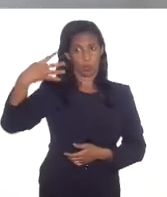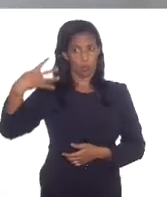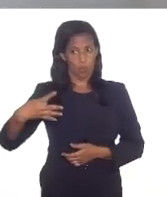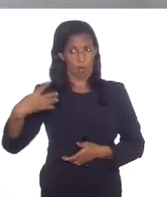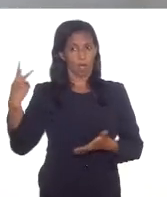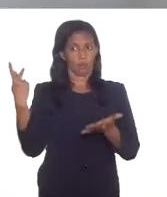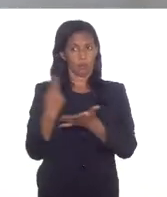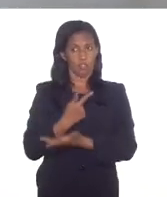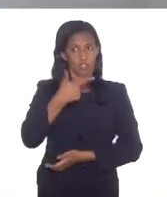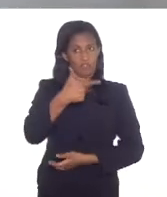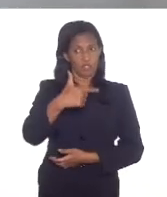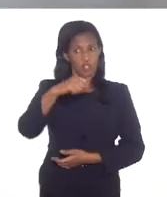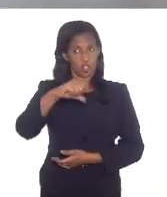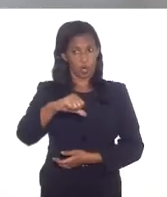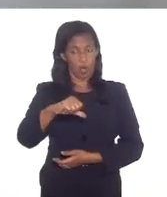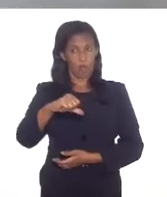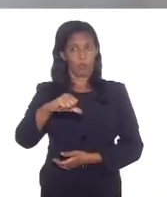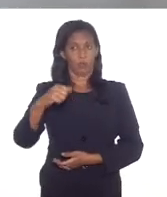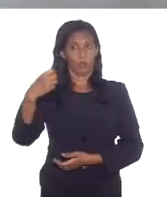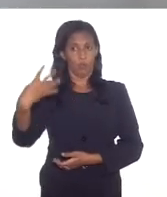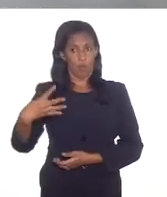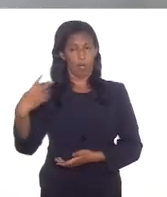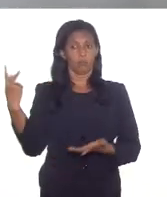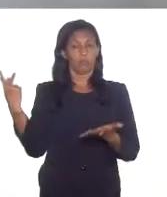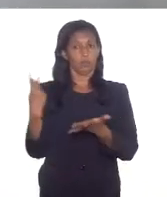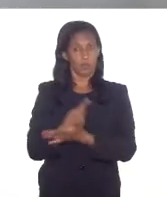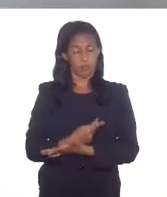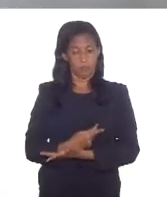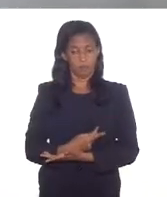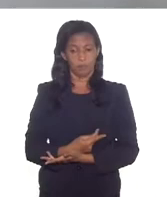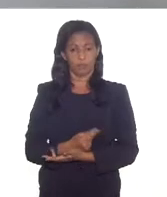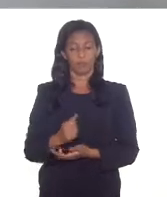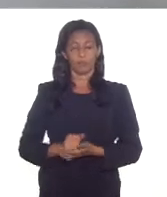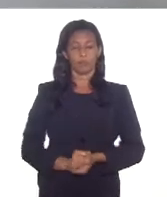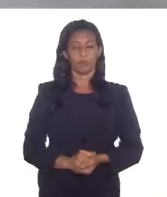em 29/4, com o avião da Airbus 390,